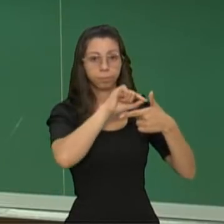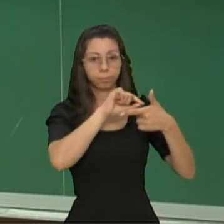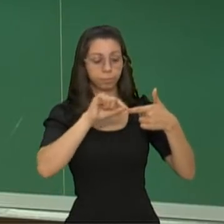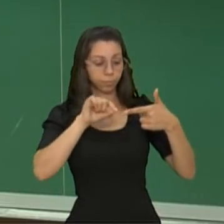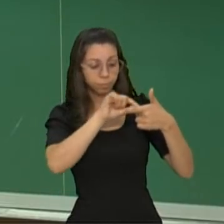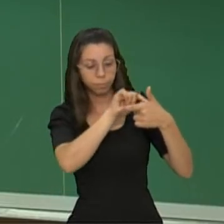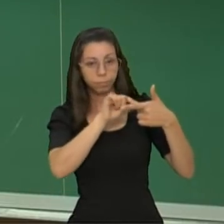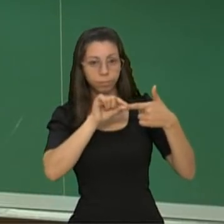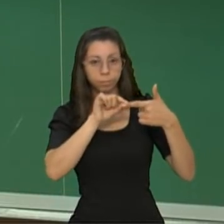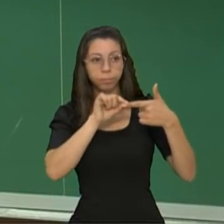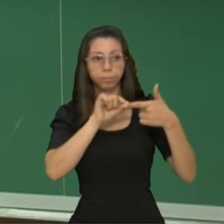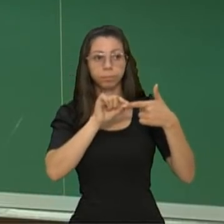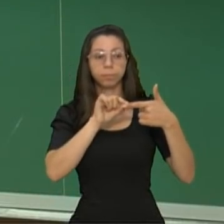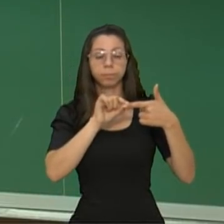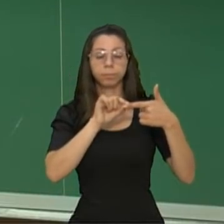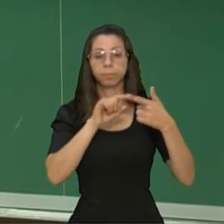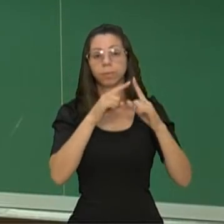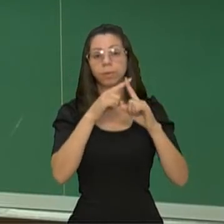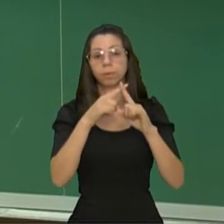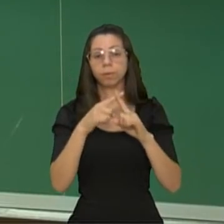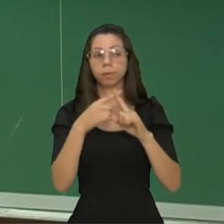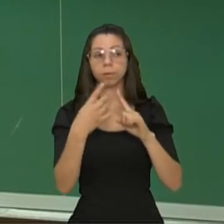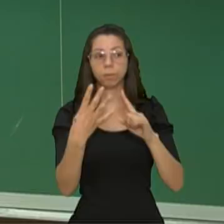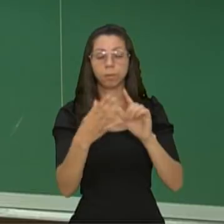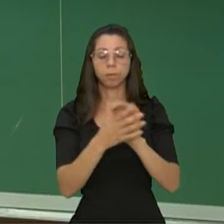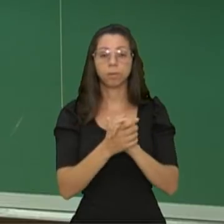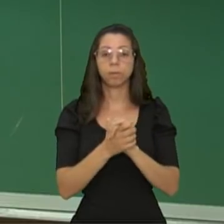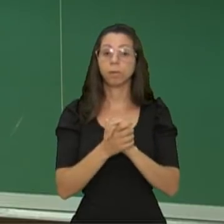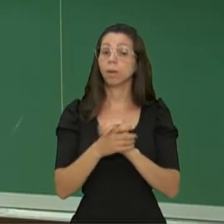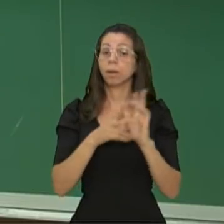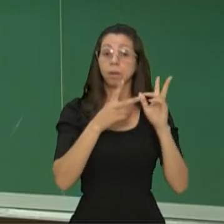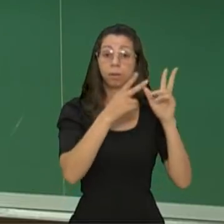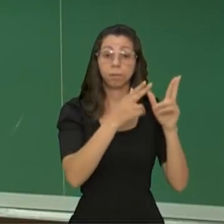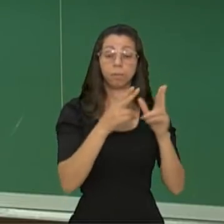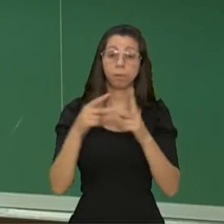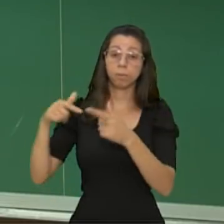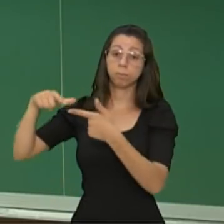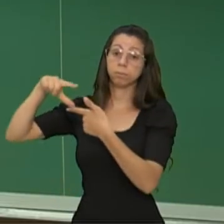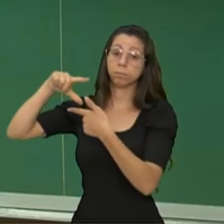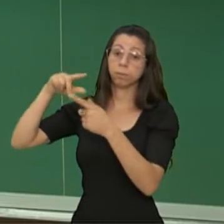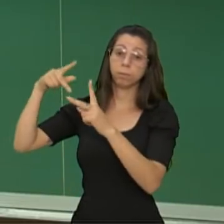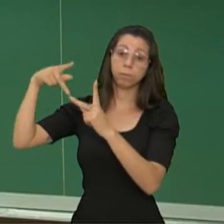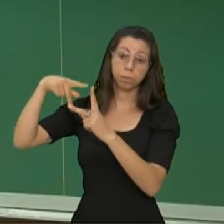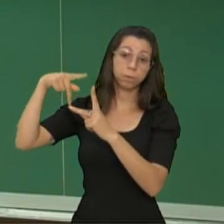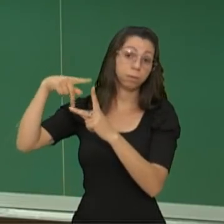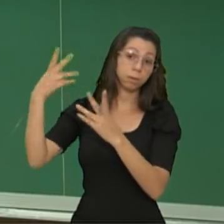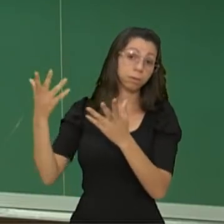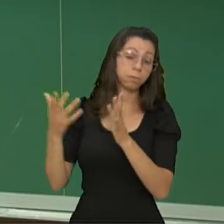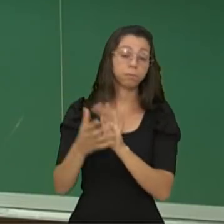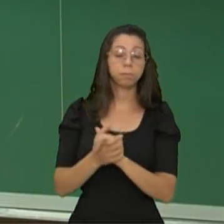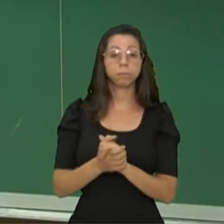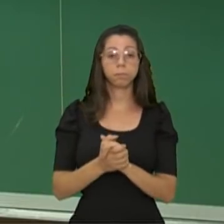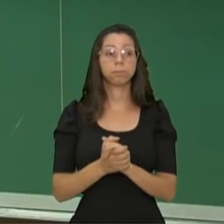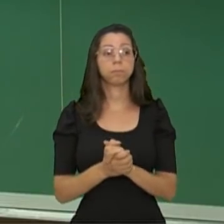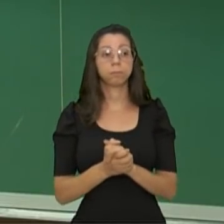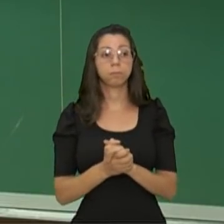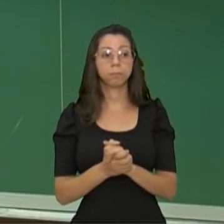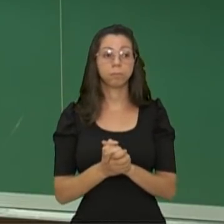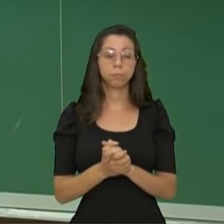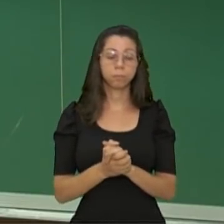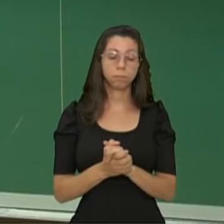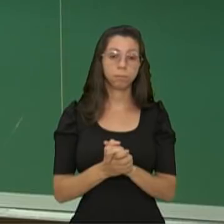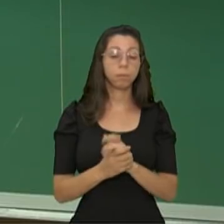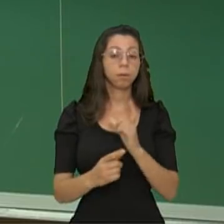8, vezes 4, ela vai ser igual à área do quadrado, x vezes x ao quadrado, que vai ser igual a